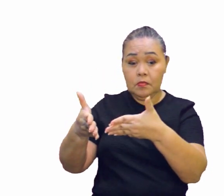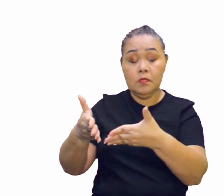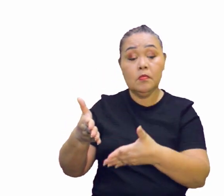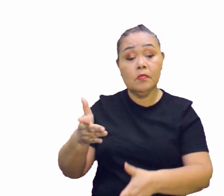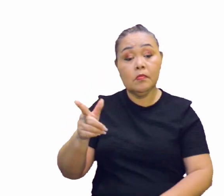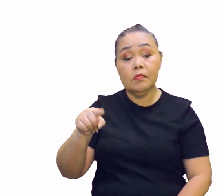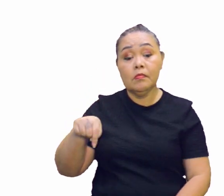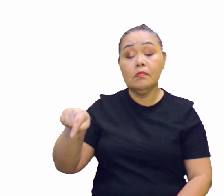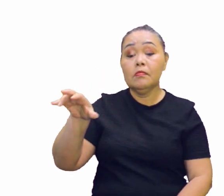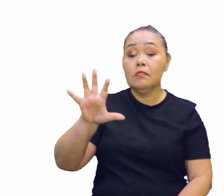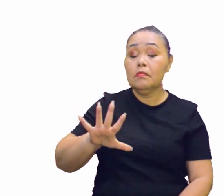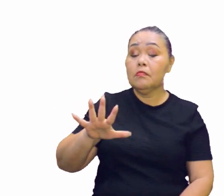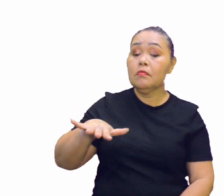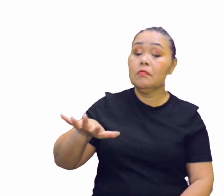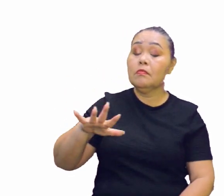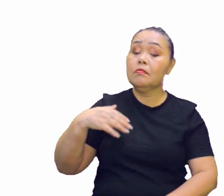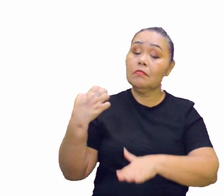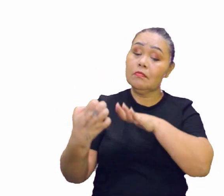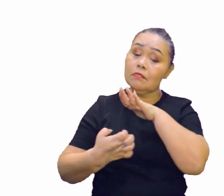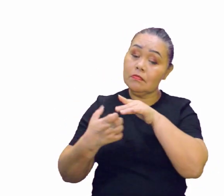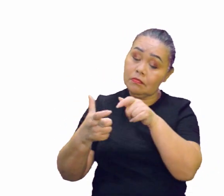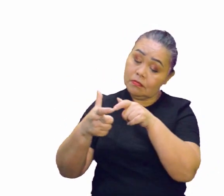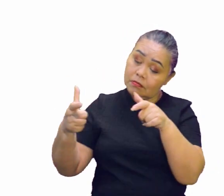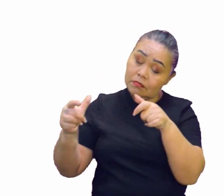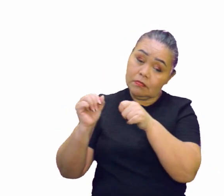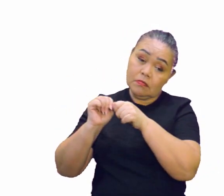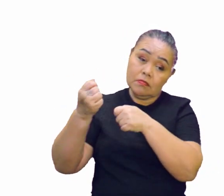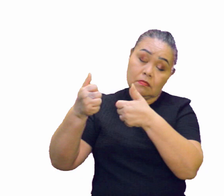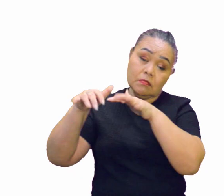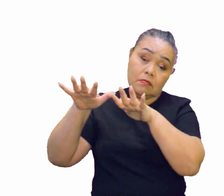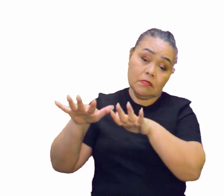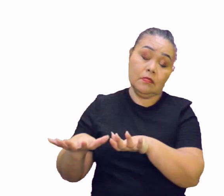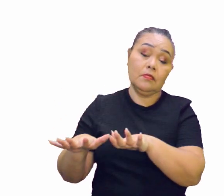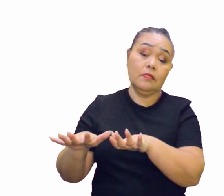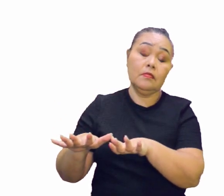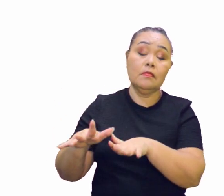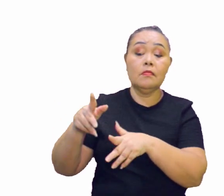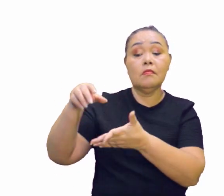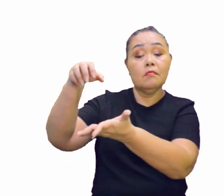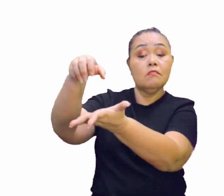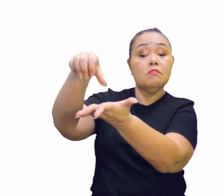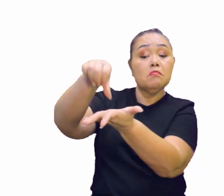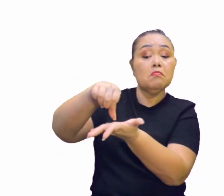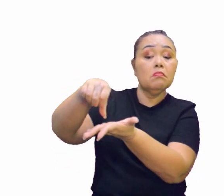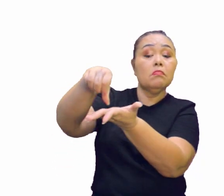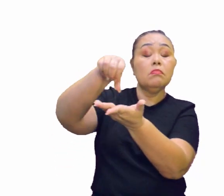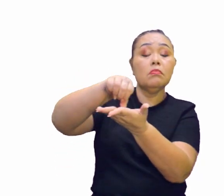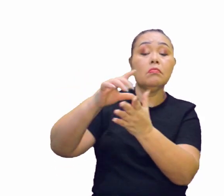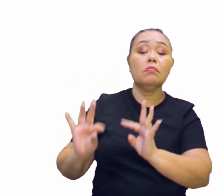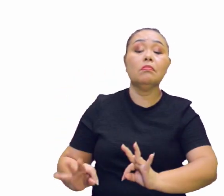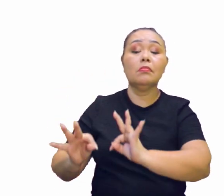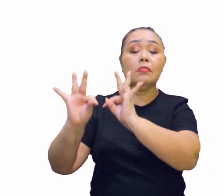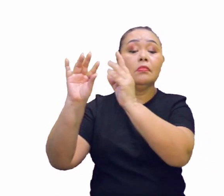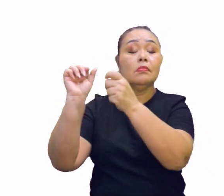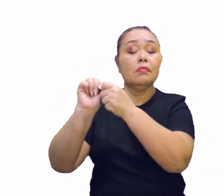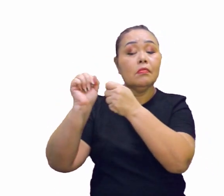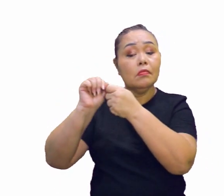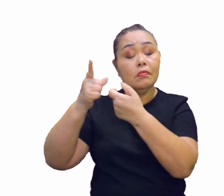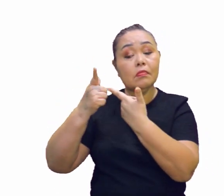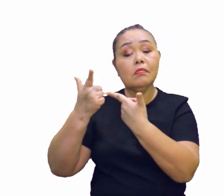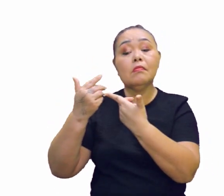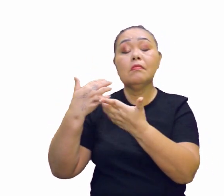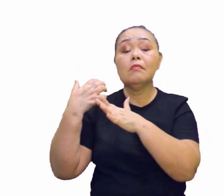concentrada. Aqui está a maiores indústria do Brasil, aqui estão os maiores polos tecnológicos do Brasil, aí estão as